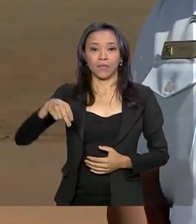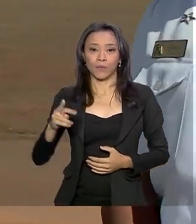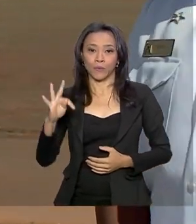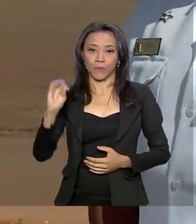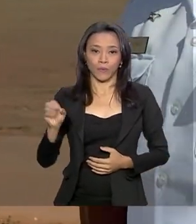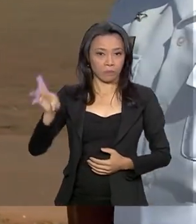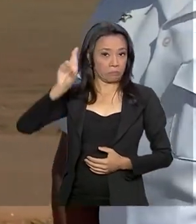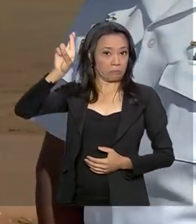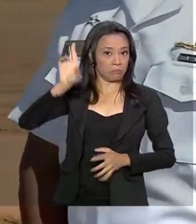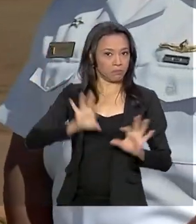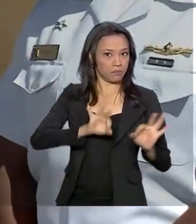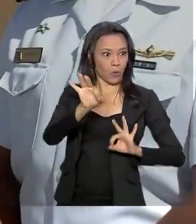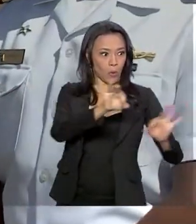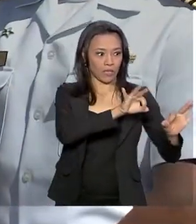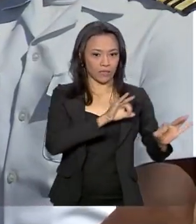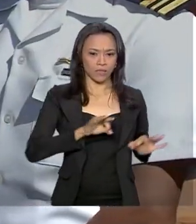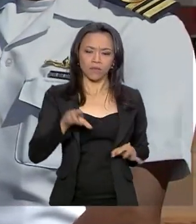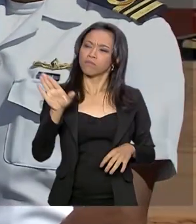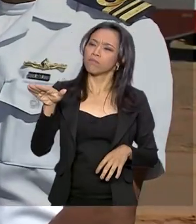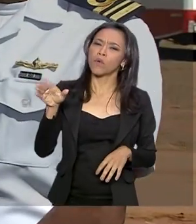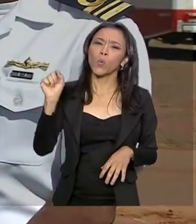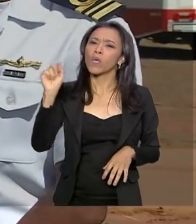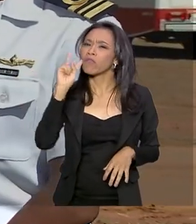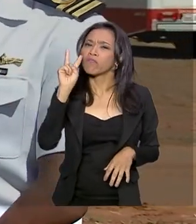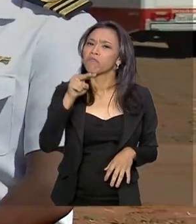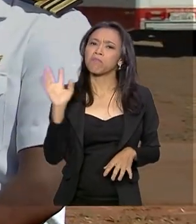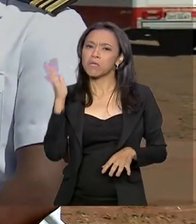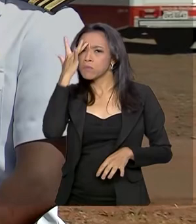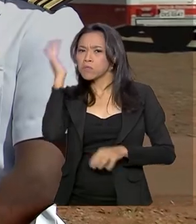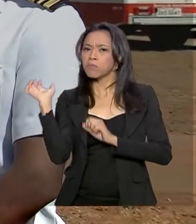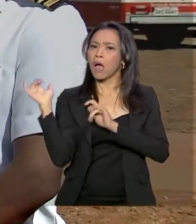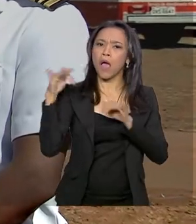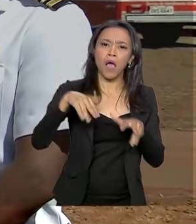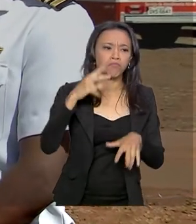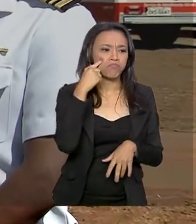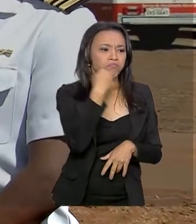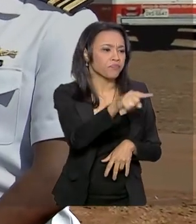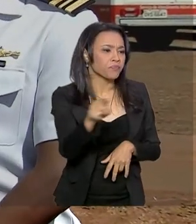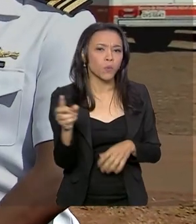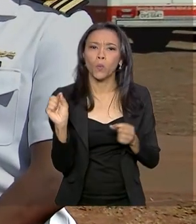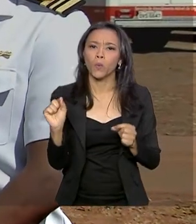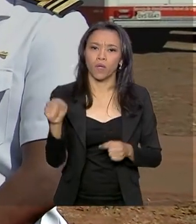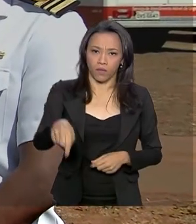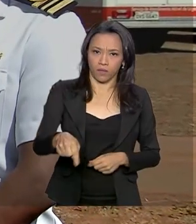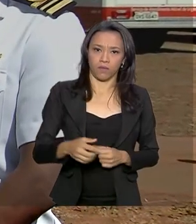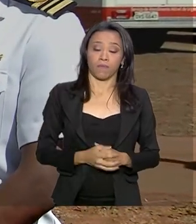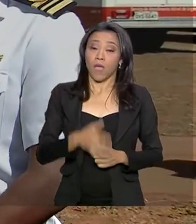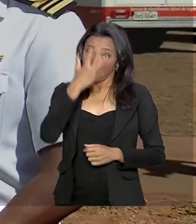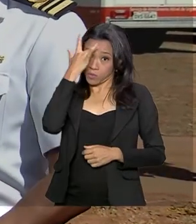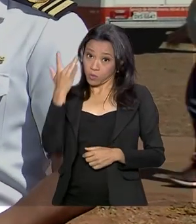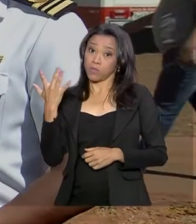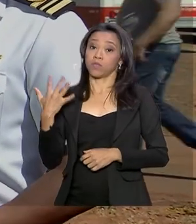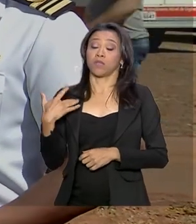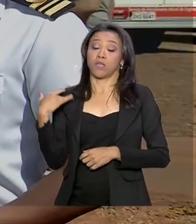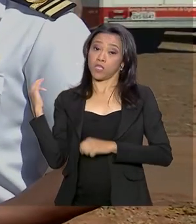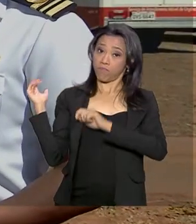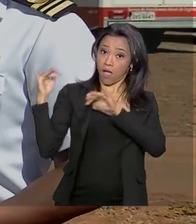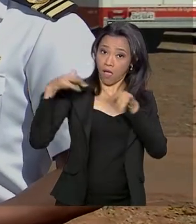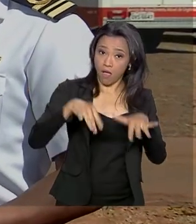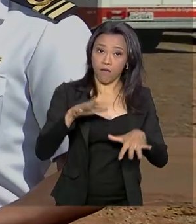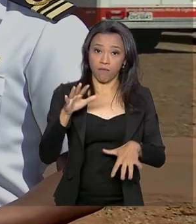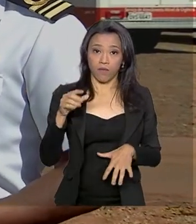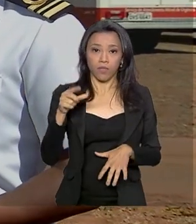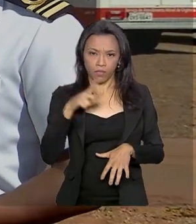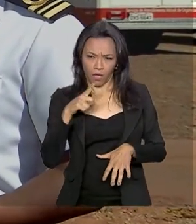comandante que o visitante vai poder encontrar que amanhã bom dia bom dia márcia os nossos visitantes vão poder encontrar além